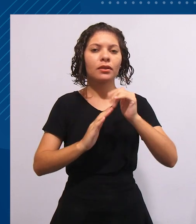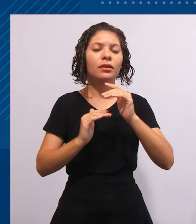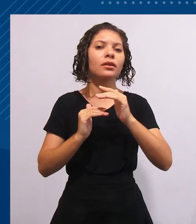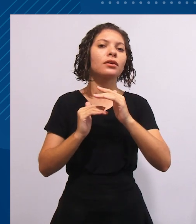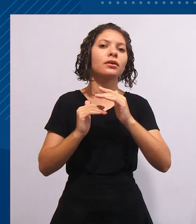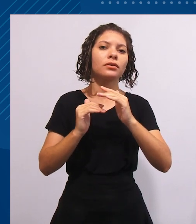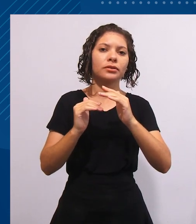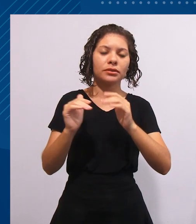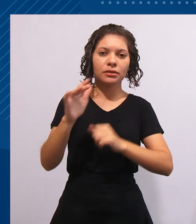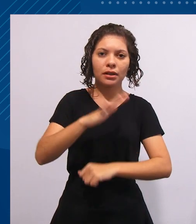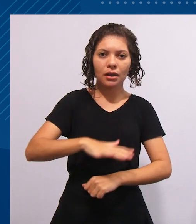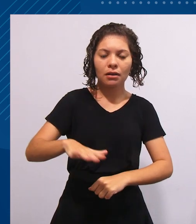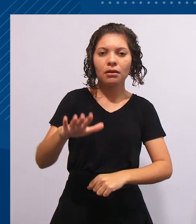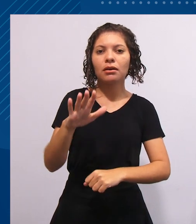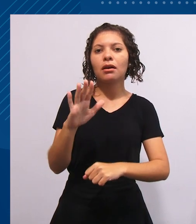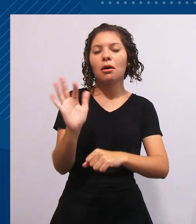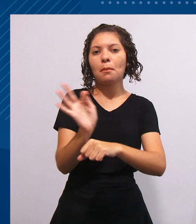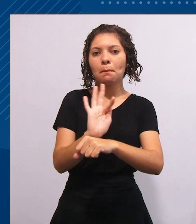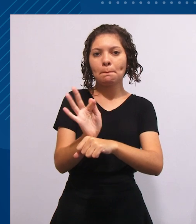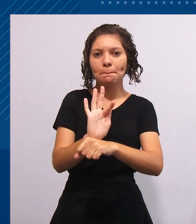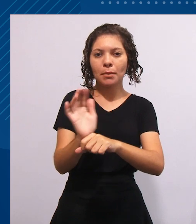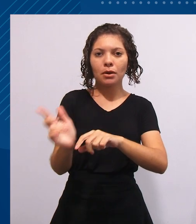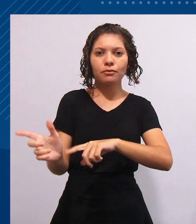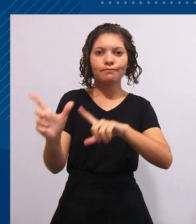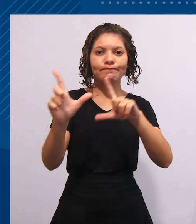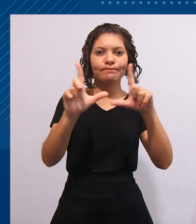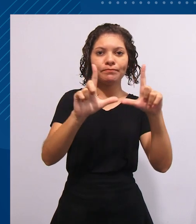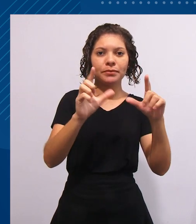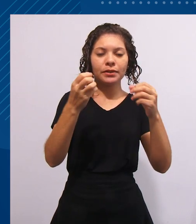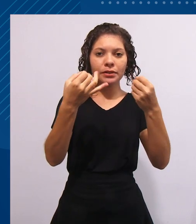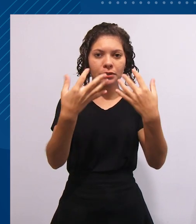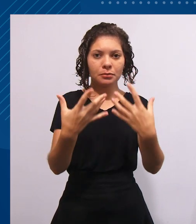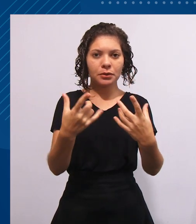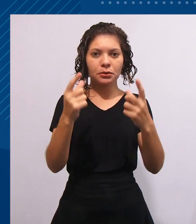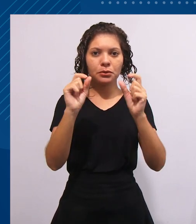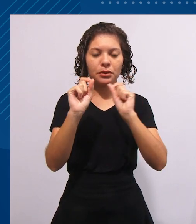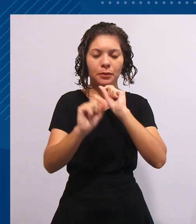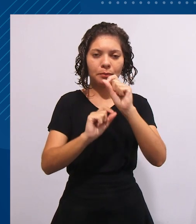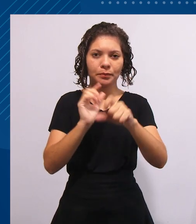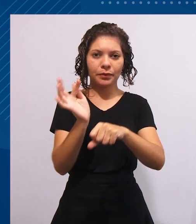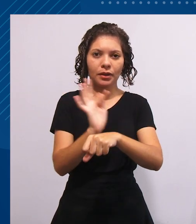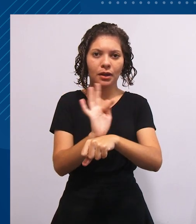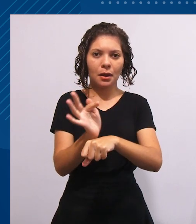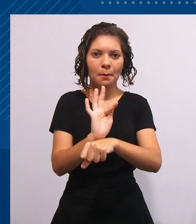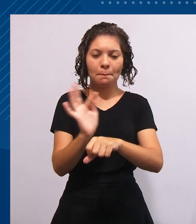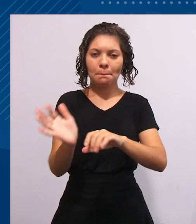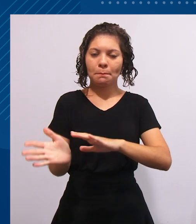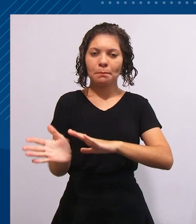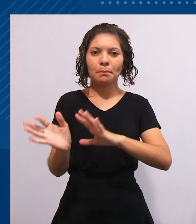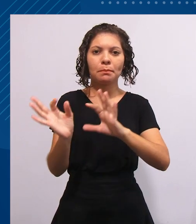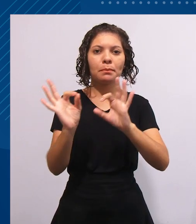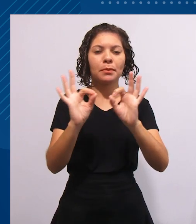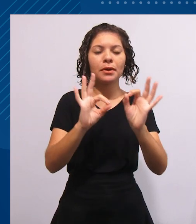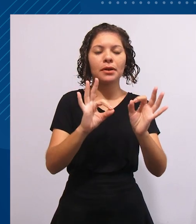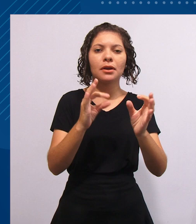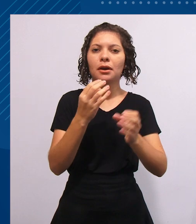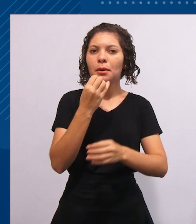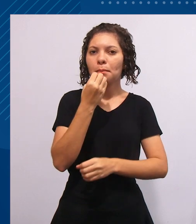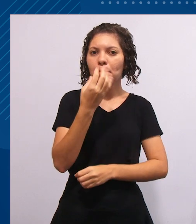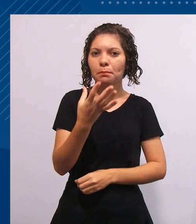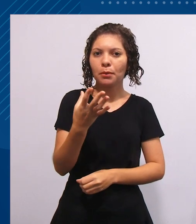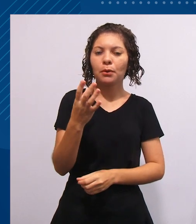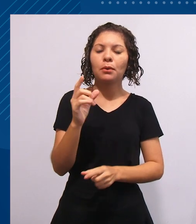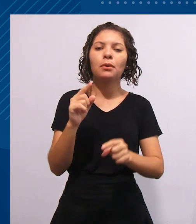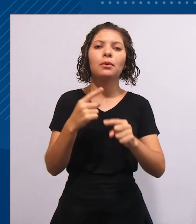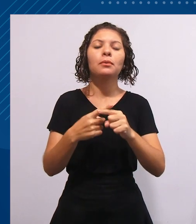e realizadoras que falam por exemplo do cinema enquanto terapia do cinema Enquanto essa busca esse